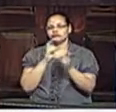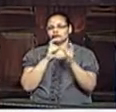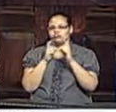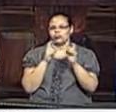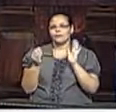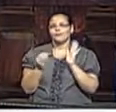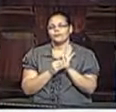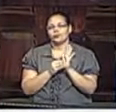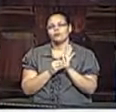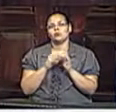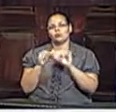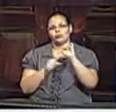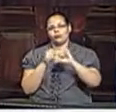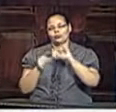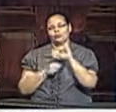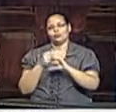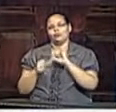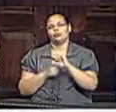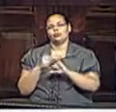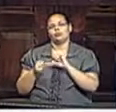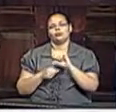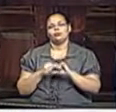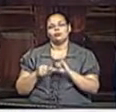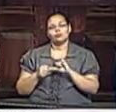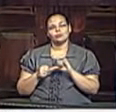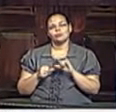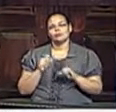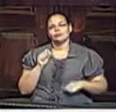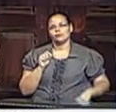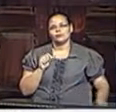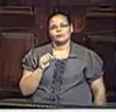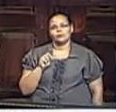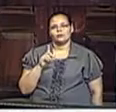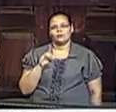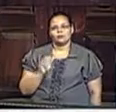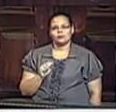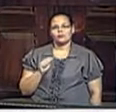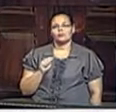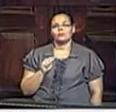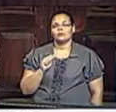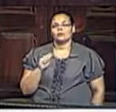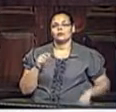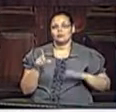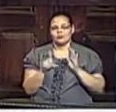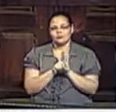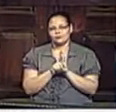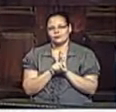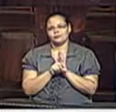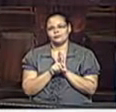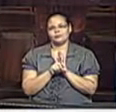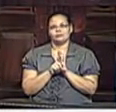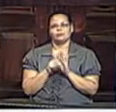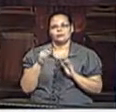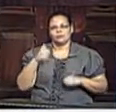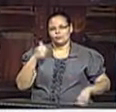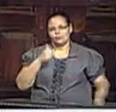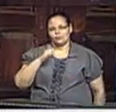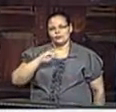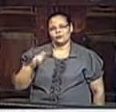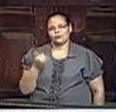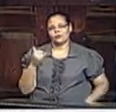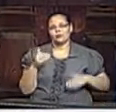para modificar a data de eficácia, de eficácia da legislação de 1º de janeiro para 1º